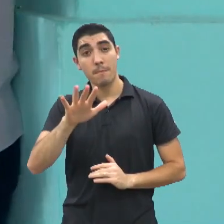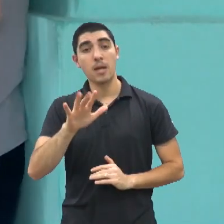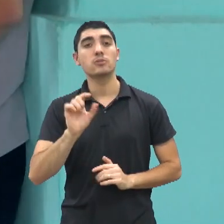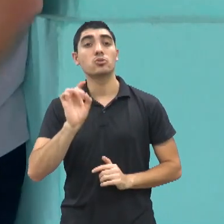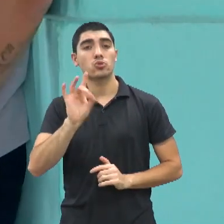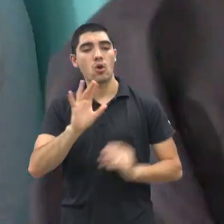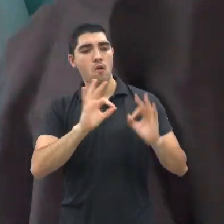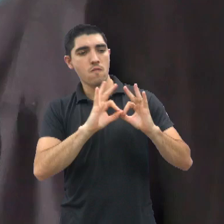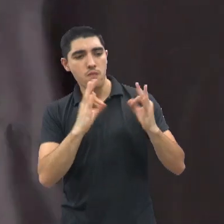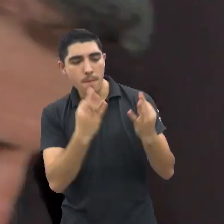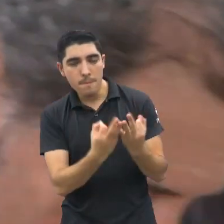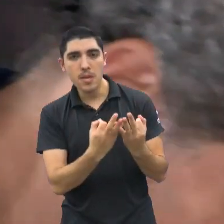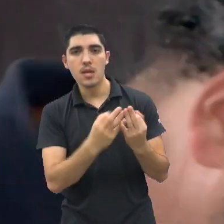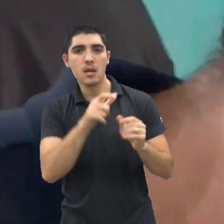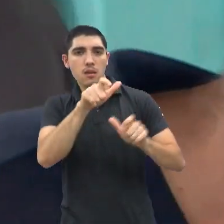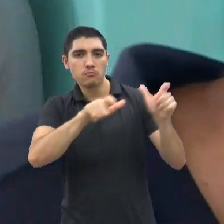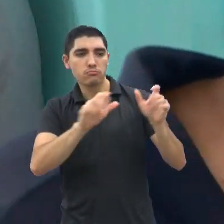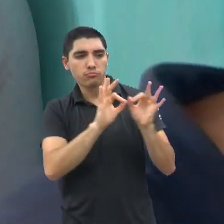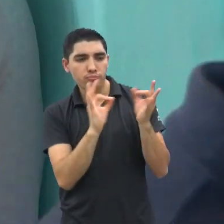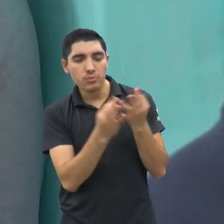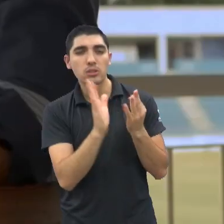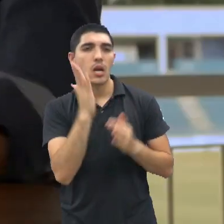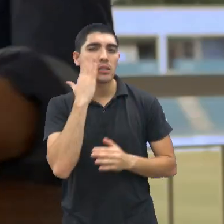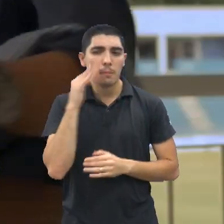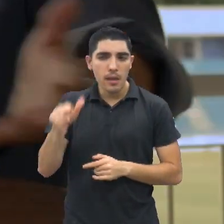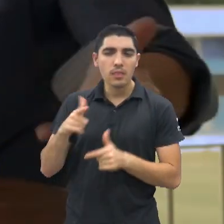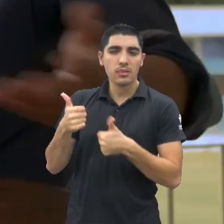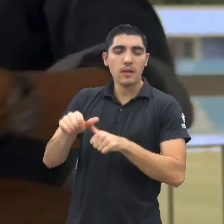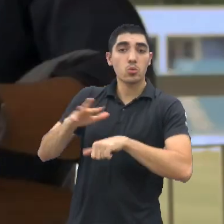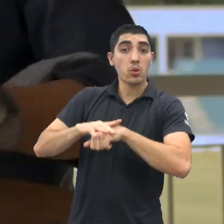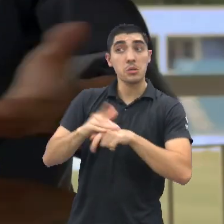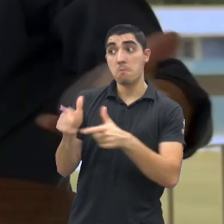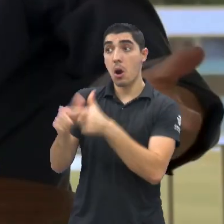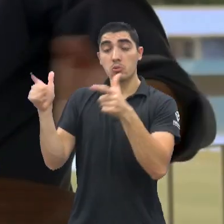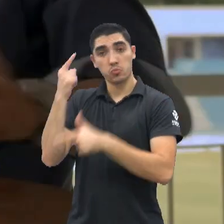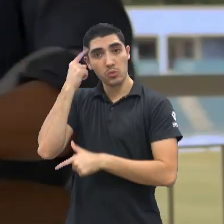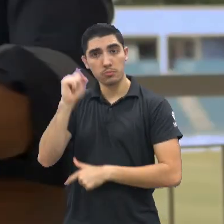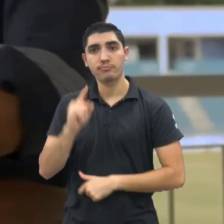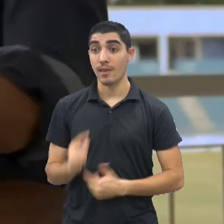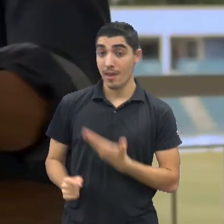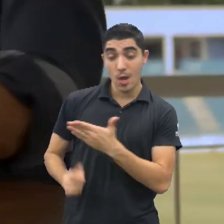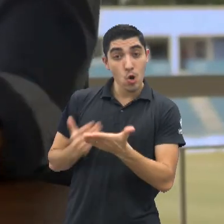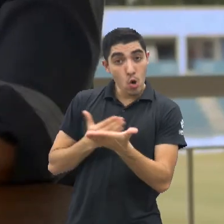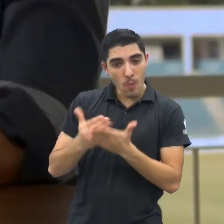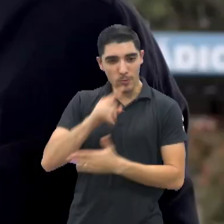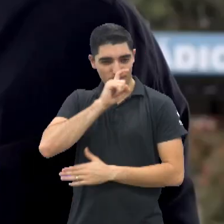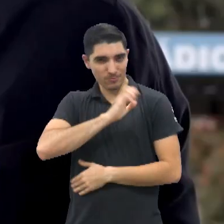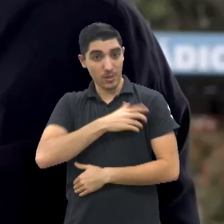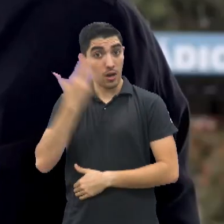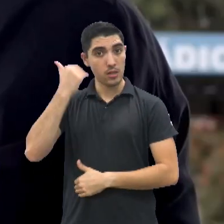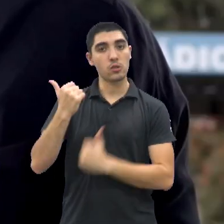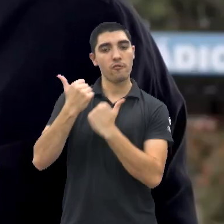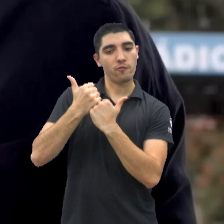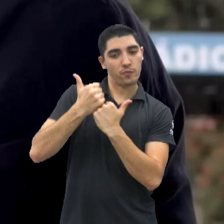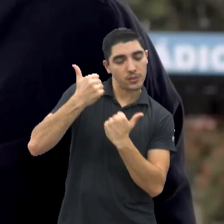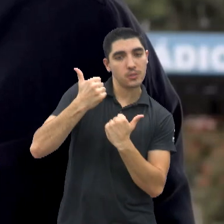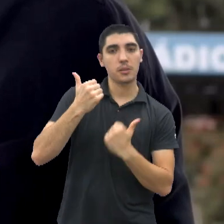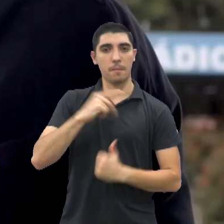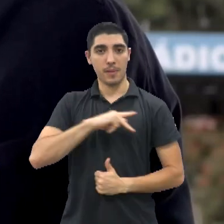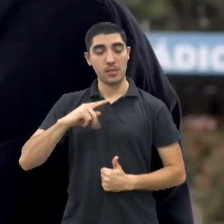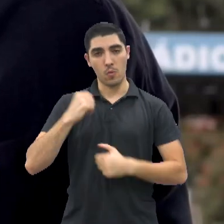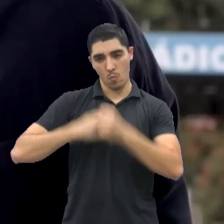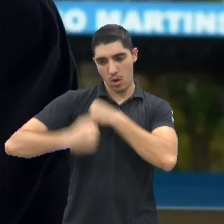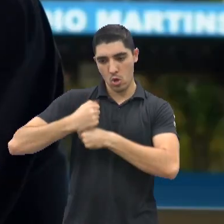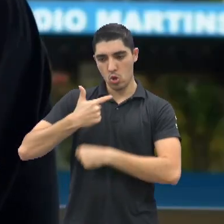parentes mais próximos sabiam do estado de saúde dele Celso começou a trajetória na Águia como vice-presidente entre 2010